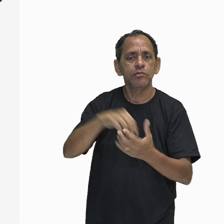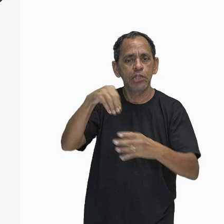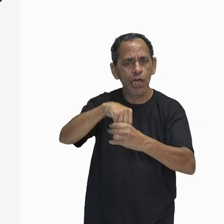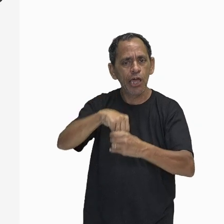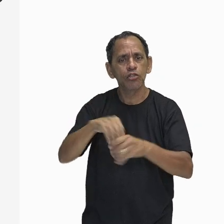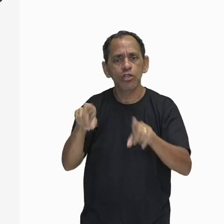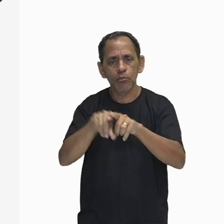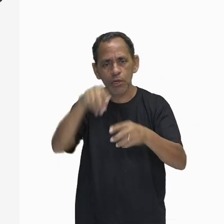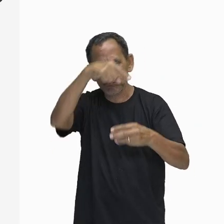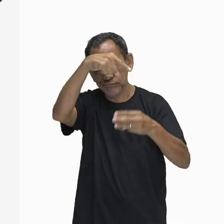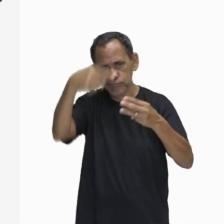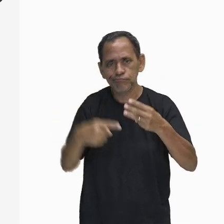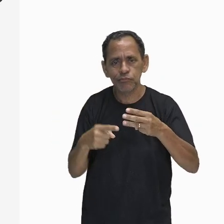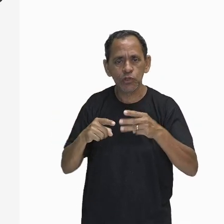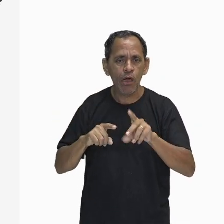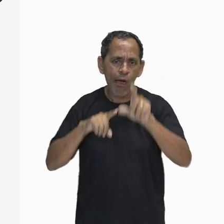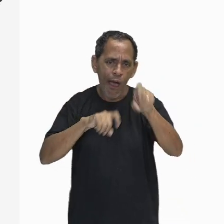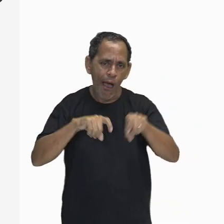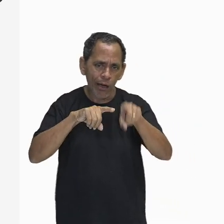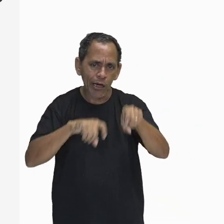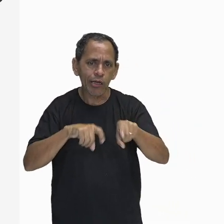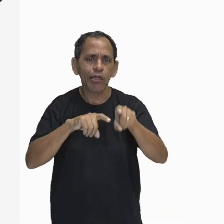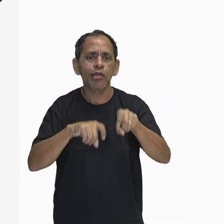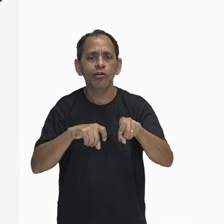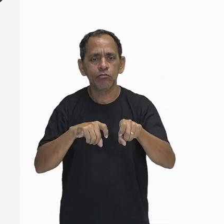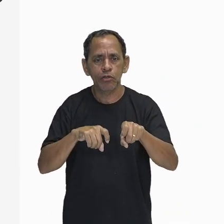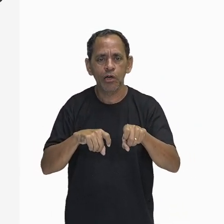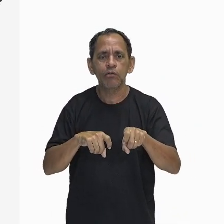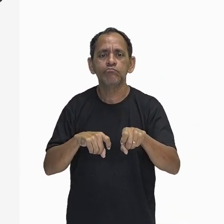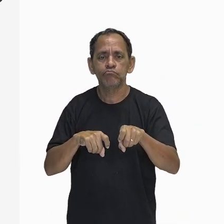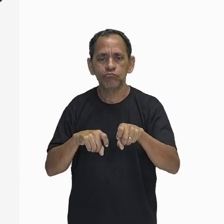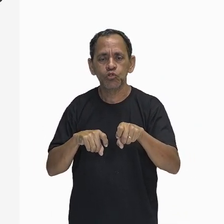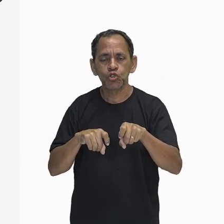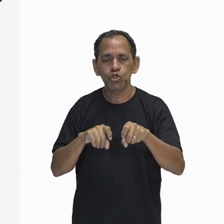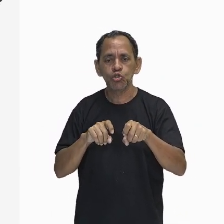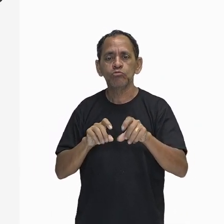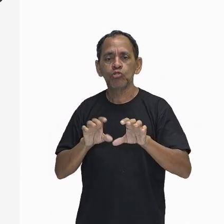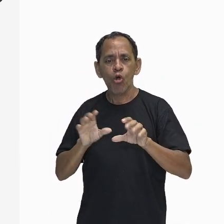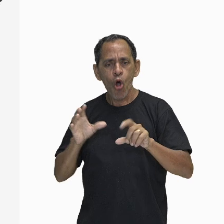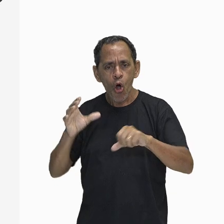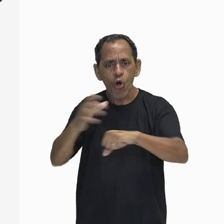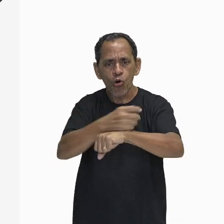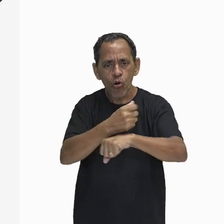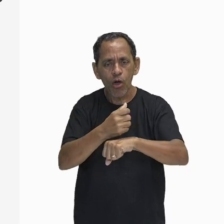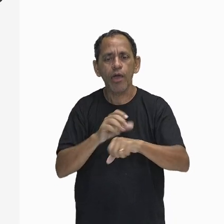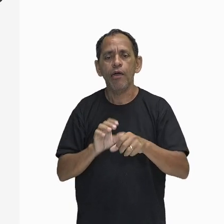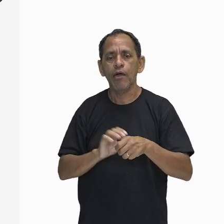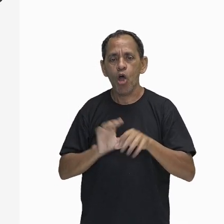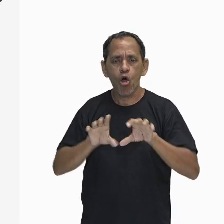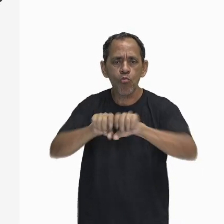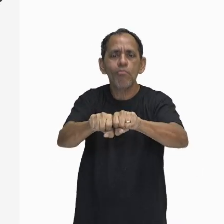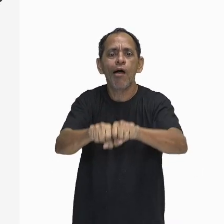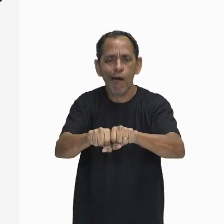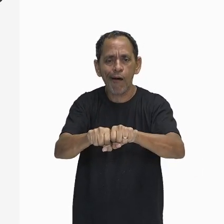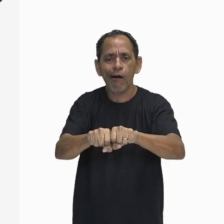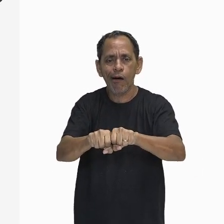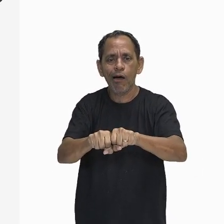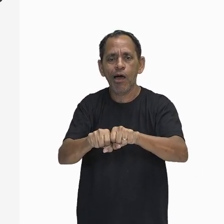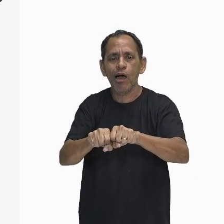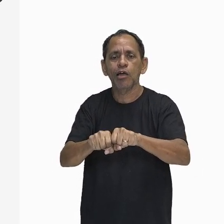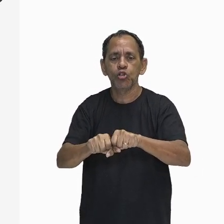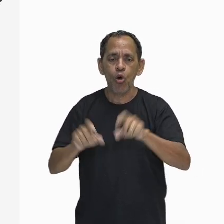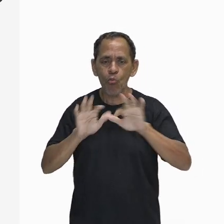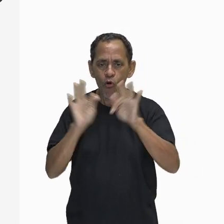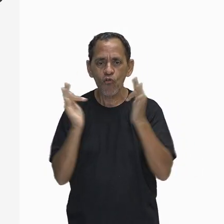Um território agrícola, ocupado e explorado por famílias camponesas. Um núcleo urbano,